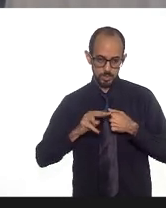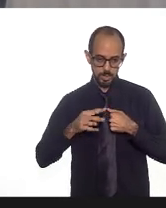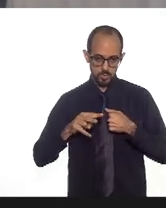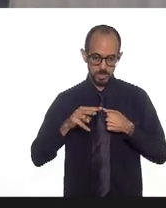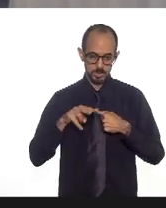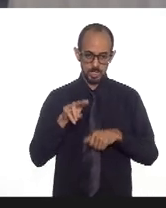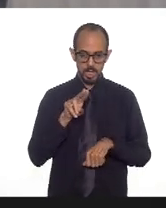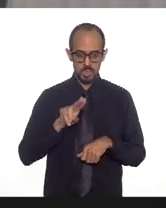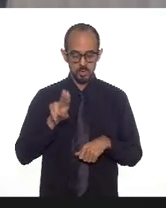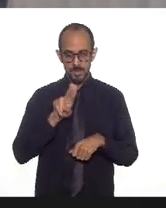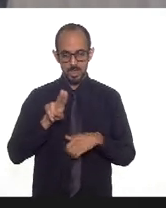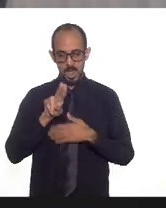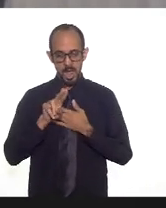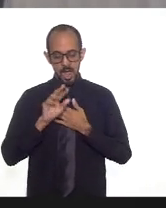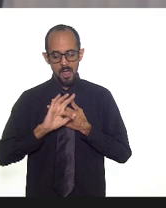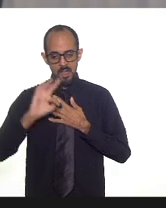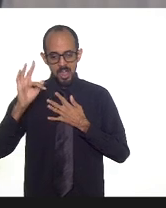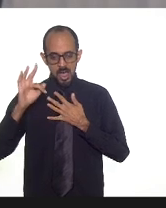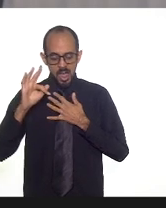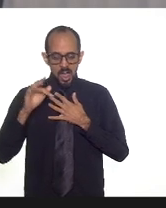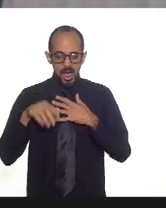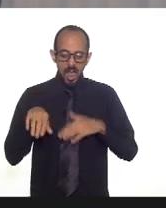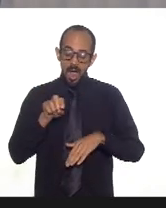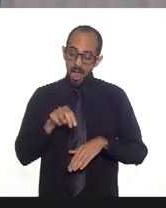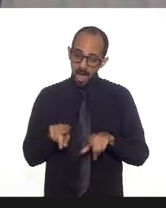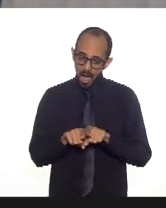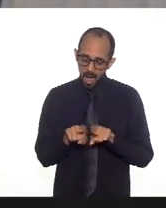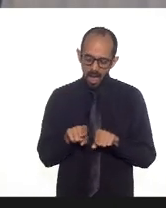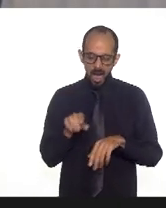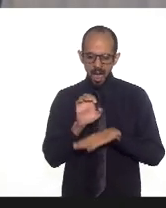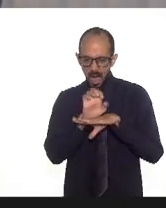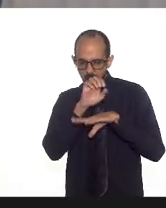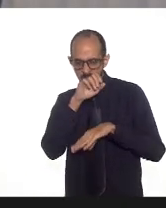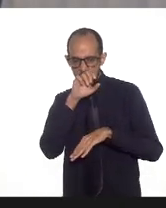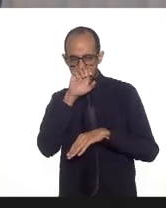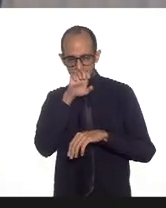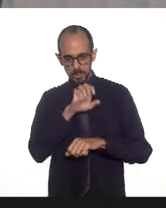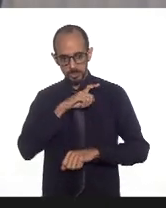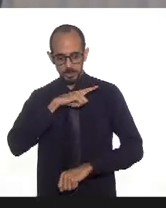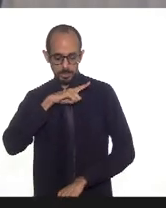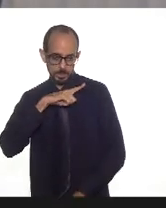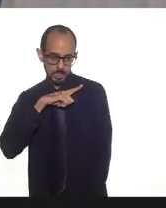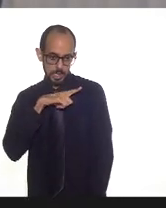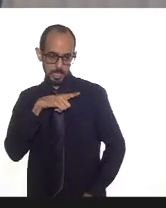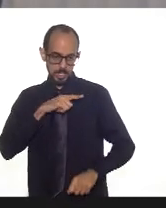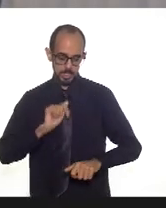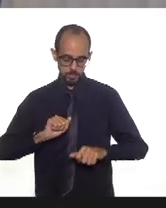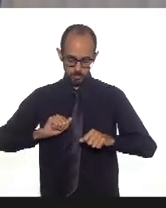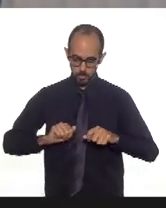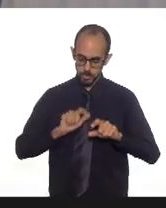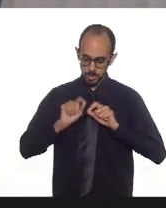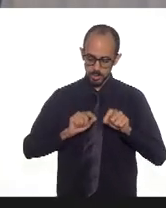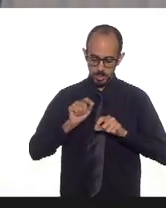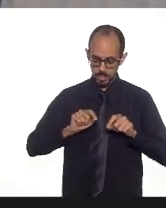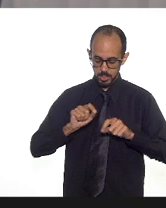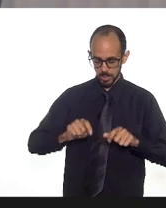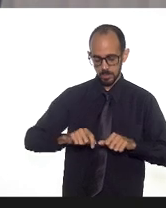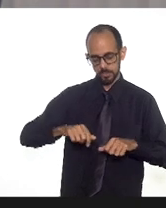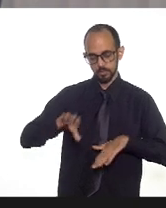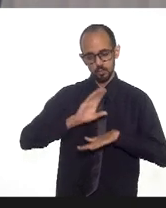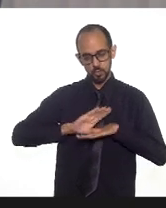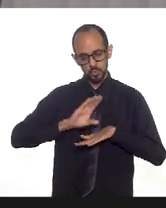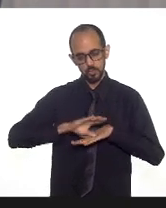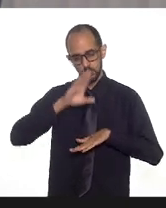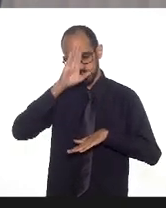como estaduais, apresentam um sólido processo na consolidação do ensino público gratuito de